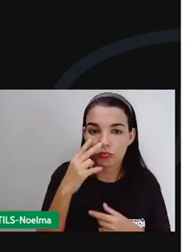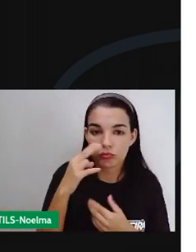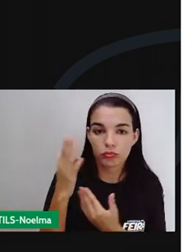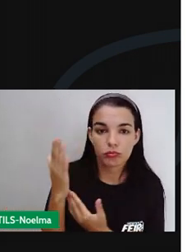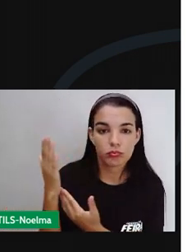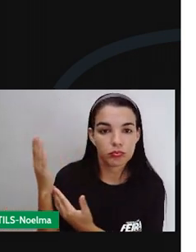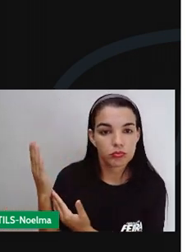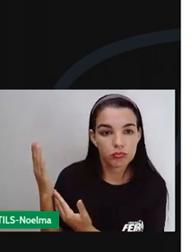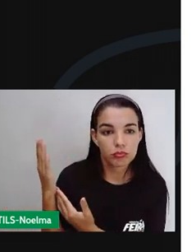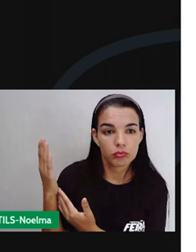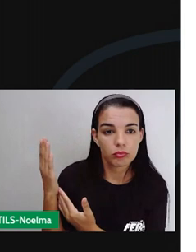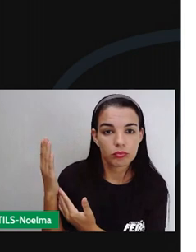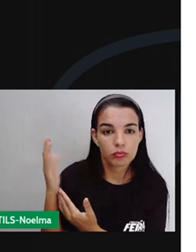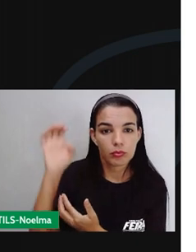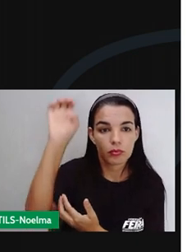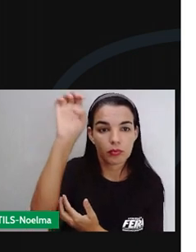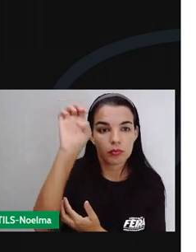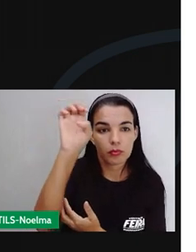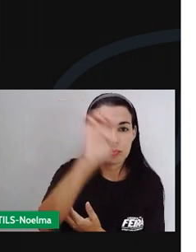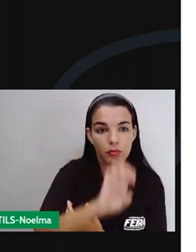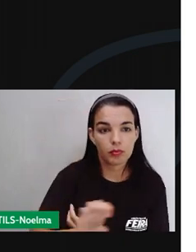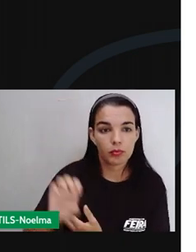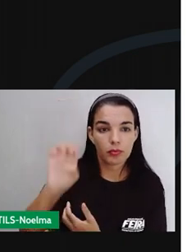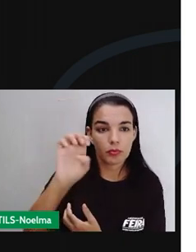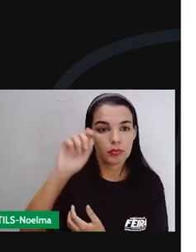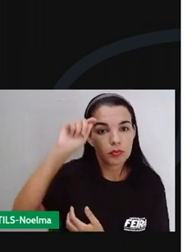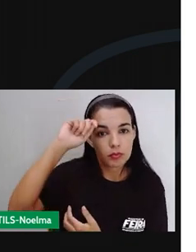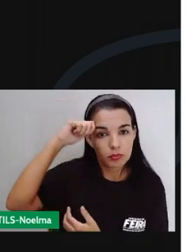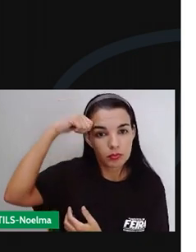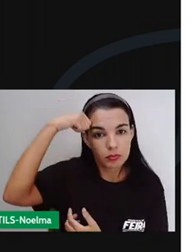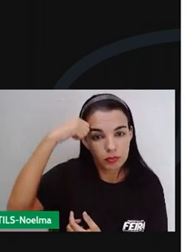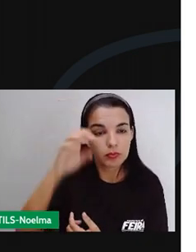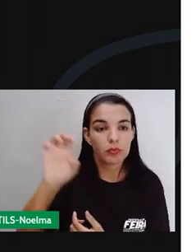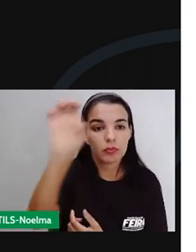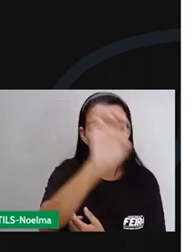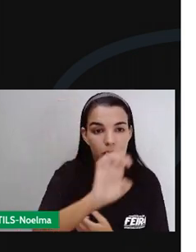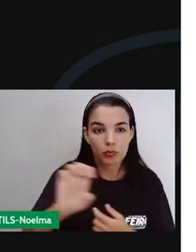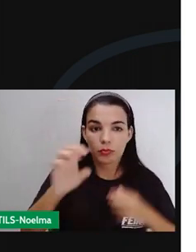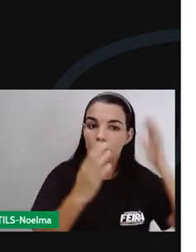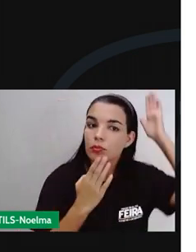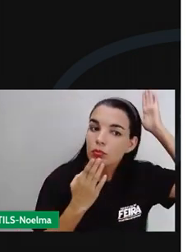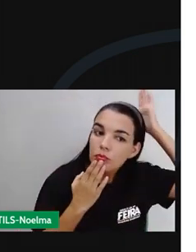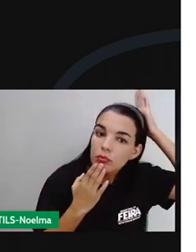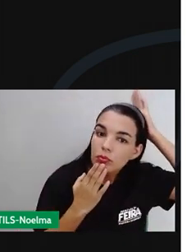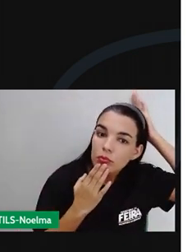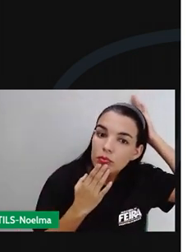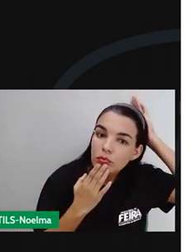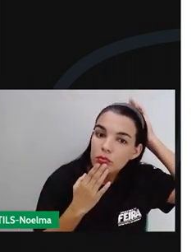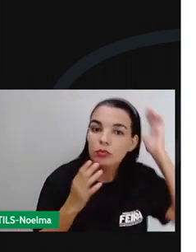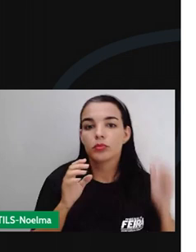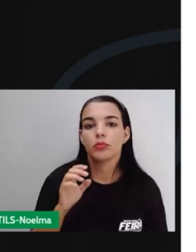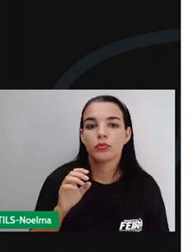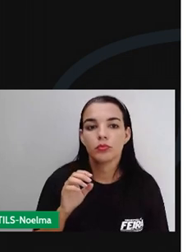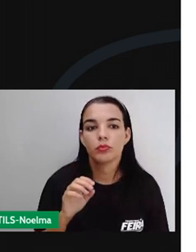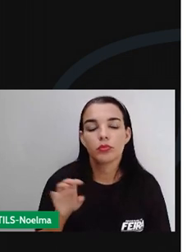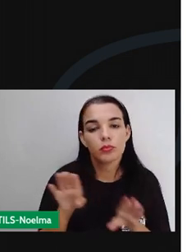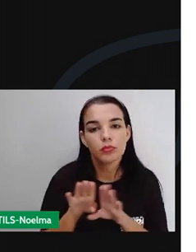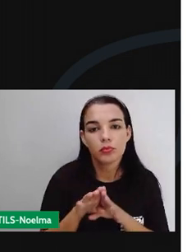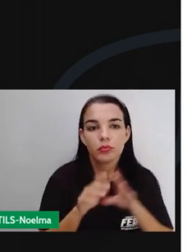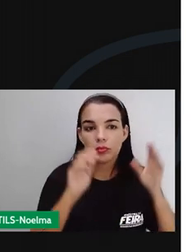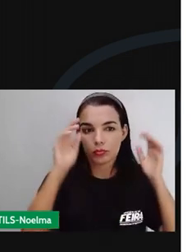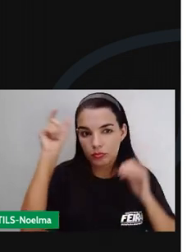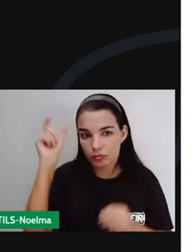do europeu com o indígena, do africano com o indígena e até mesmo entre os três povos.